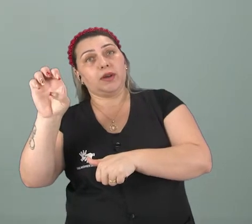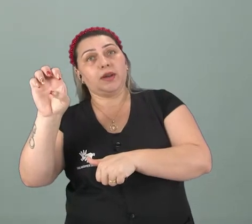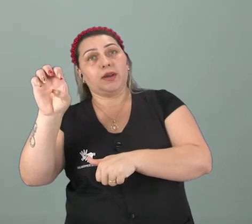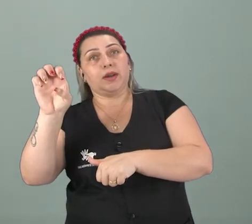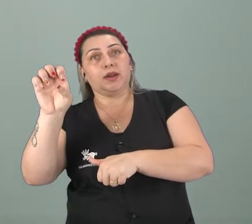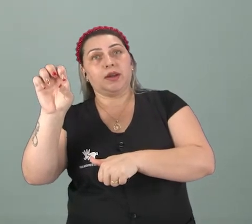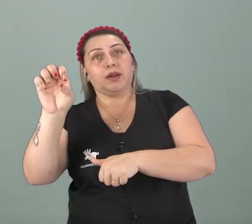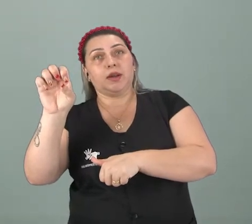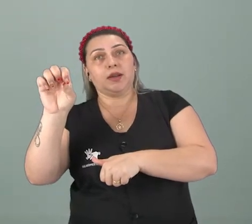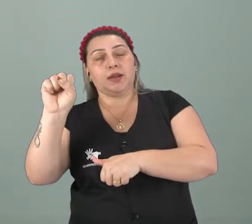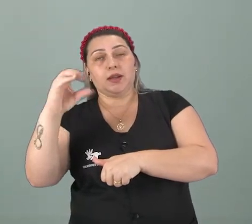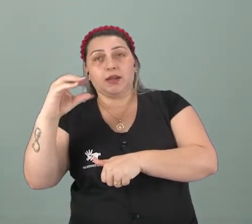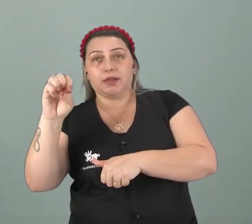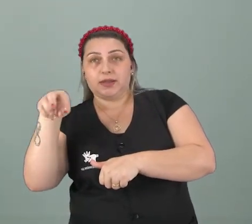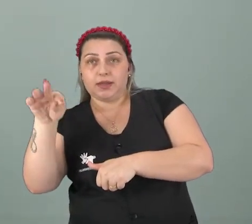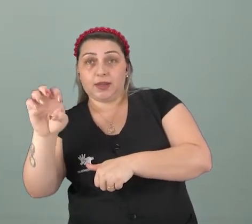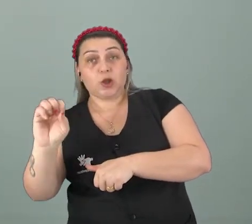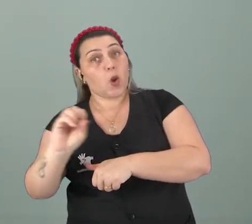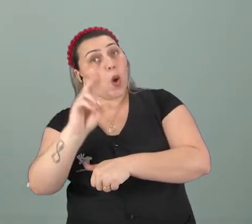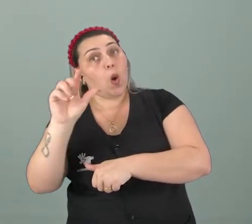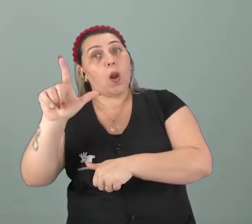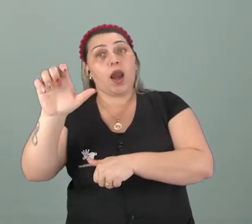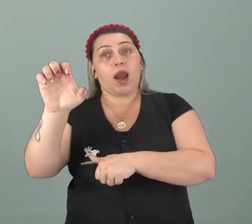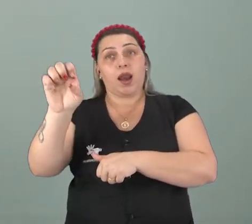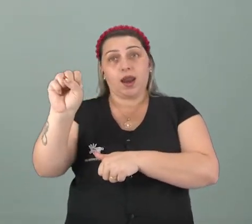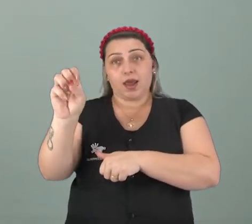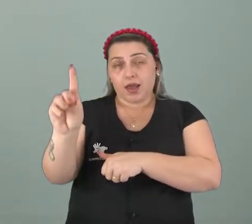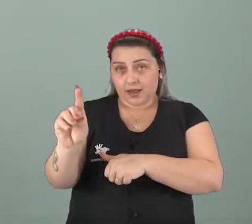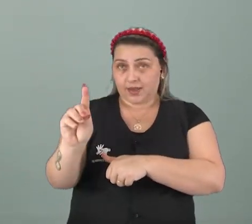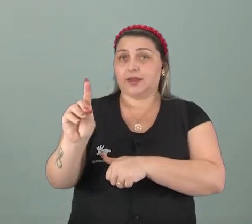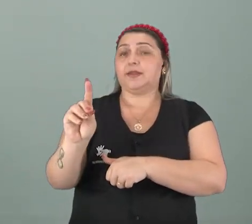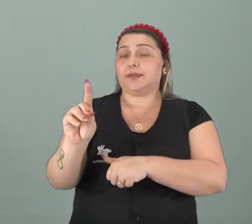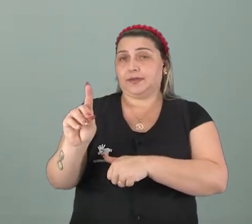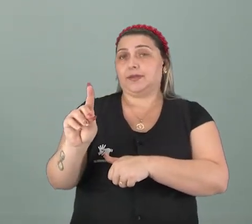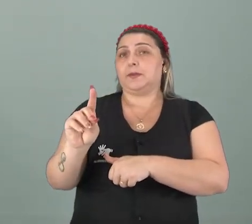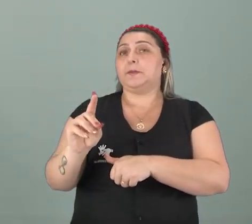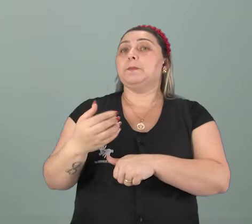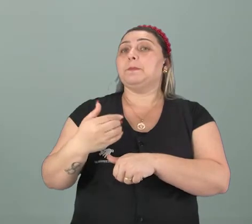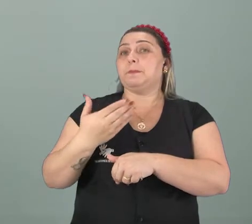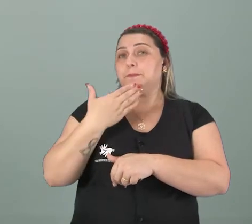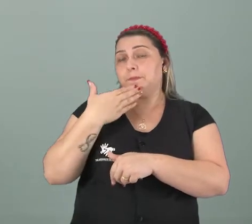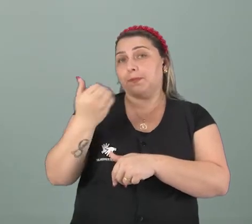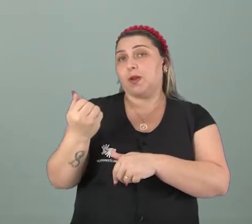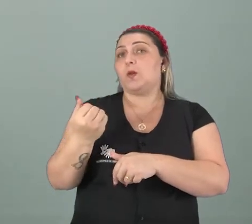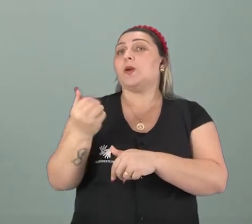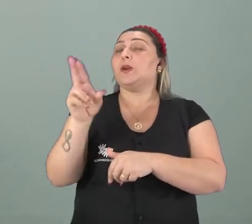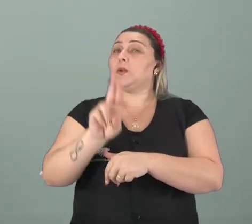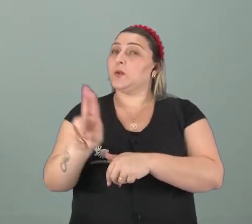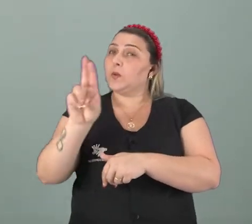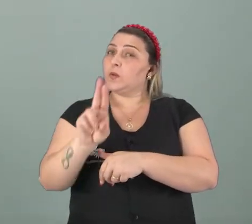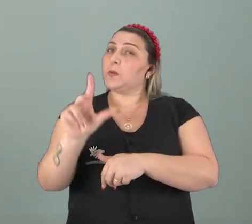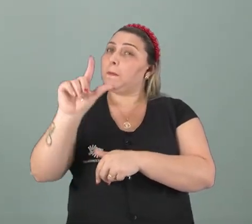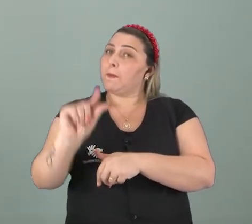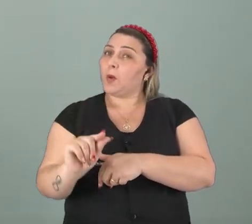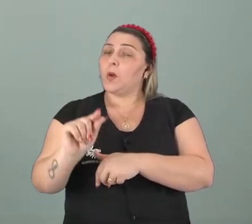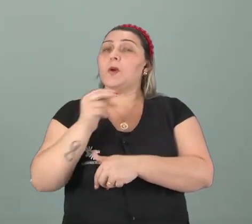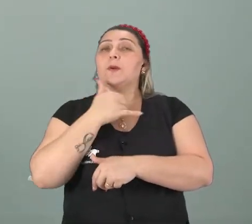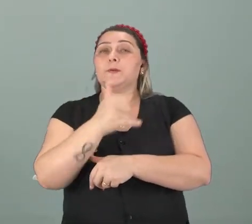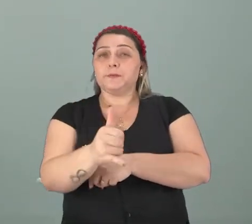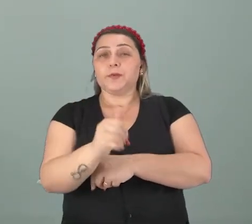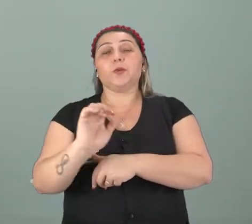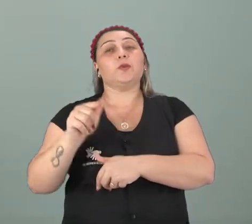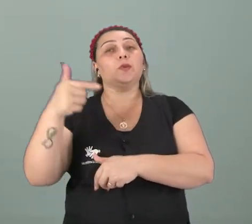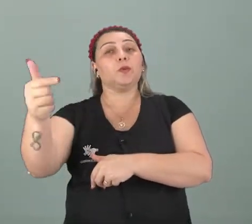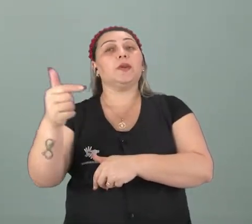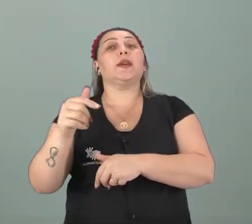fluorescentes ou por lâmpadas LEDs, né, que são alternativas mais viáveis, que não desperdiçam, que consomem menos energia elétrica do que